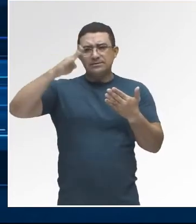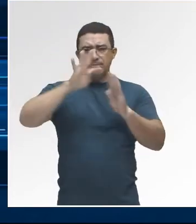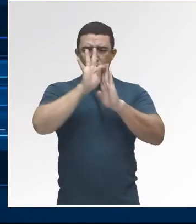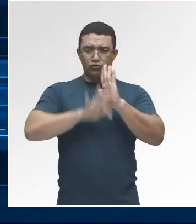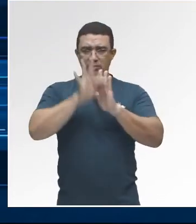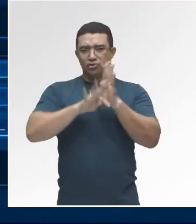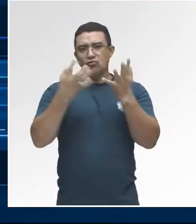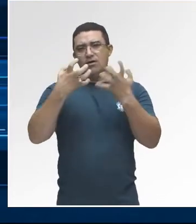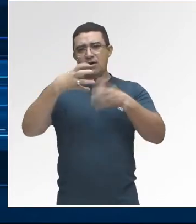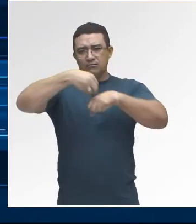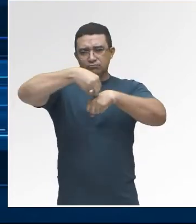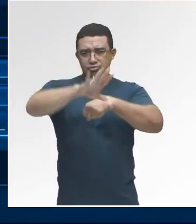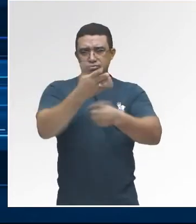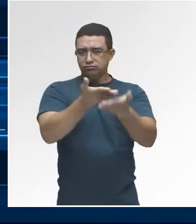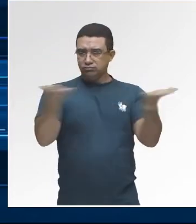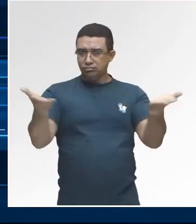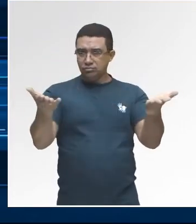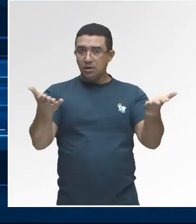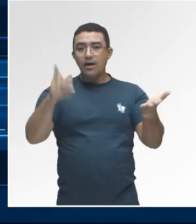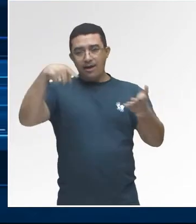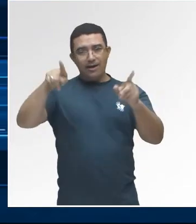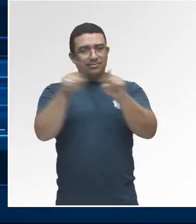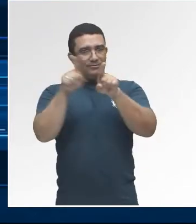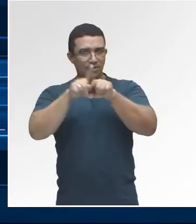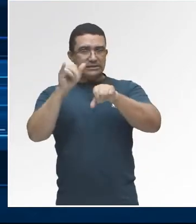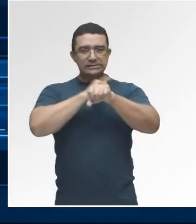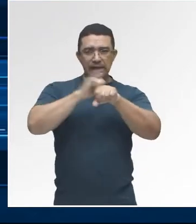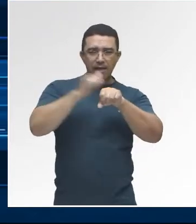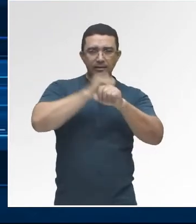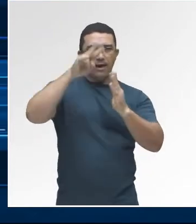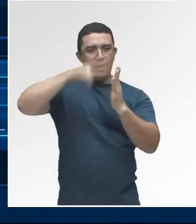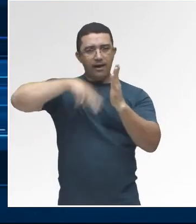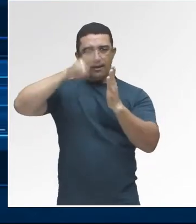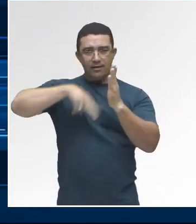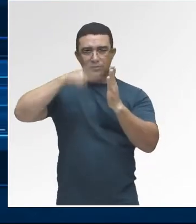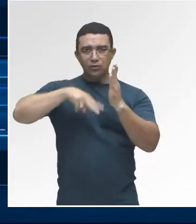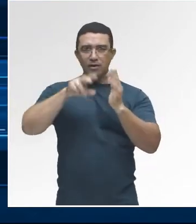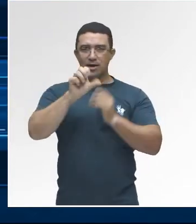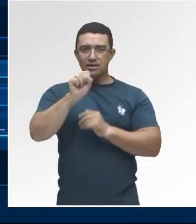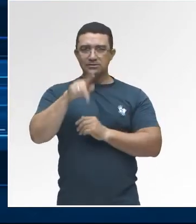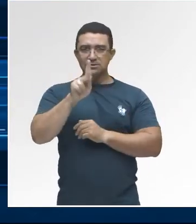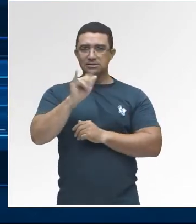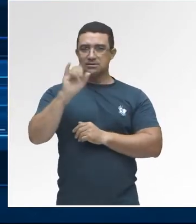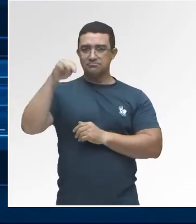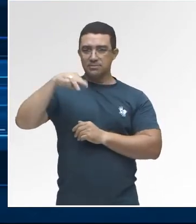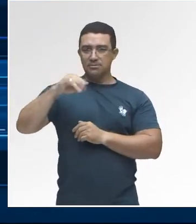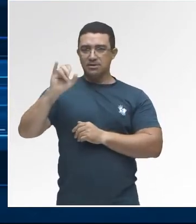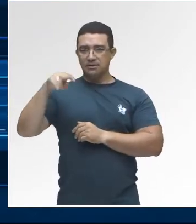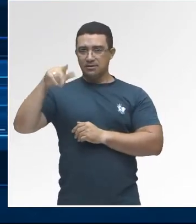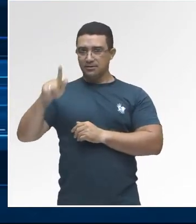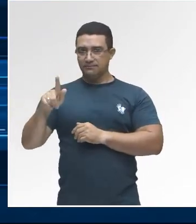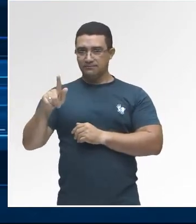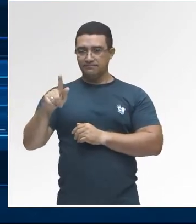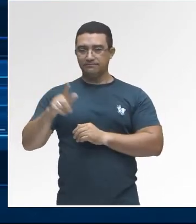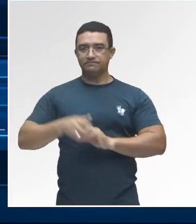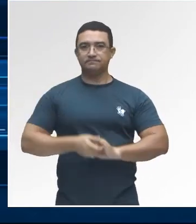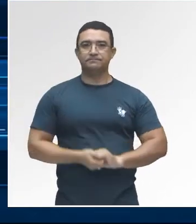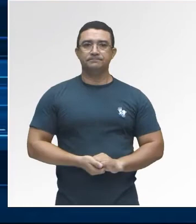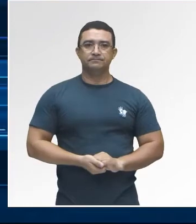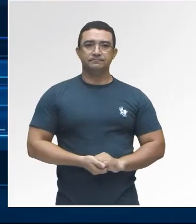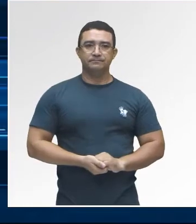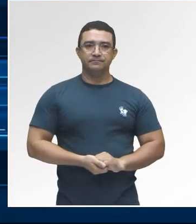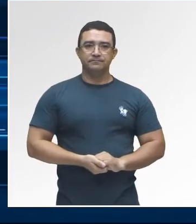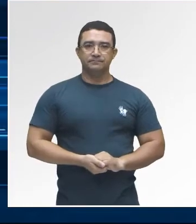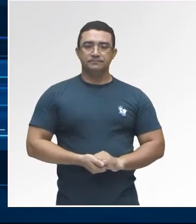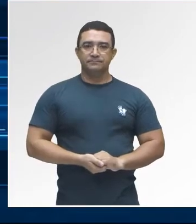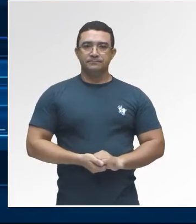você? Então, essa é uma estratégia de leitura também, que é a estratégia de leitura skimming. Vamos continuando, temos muito